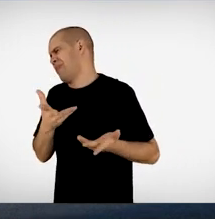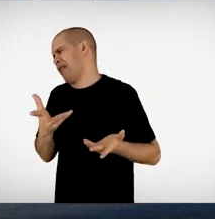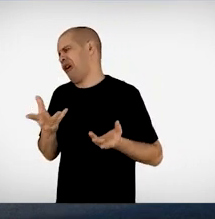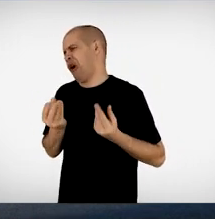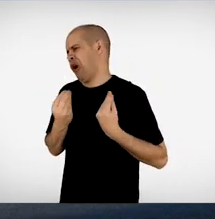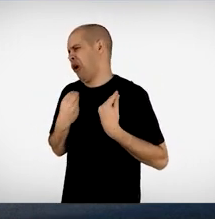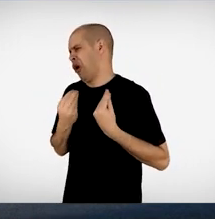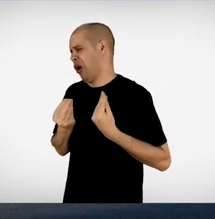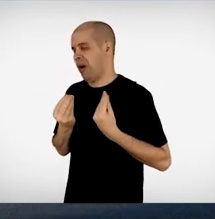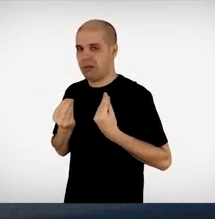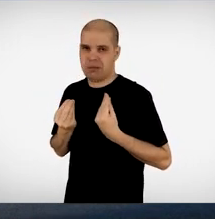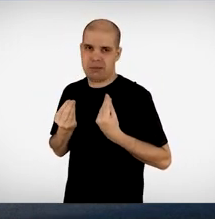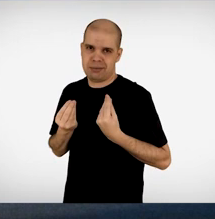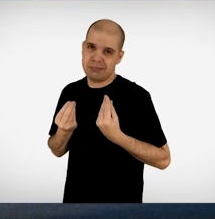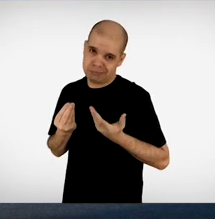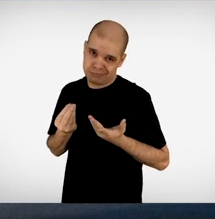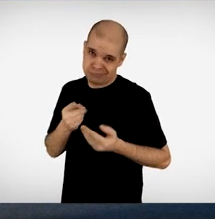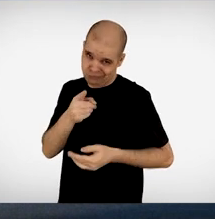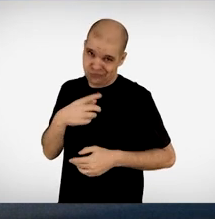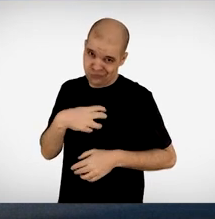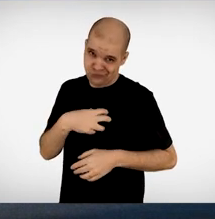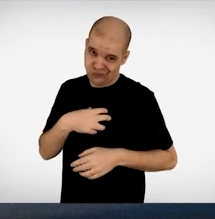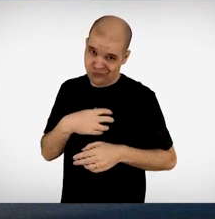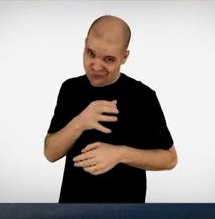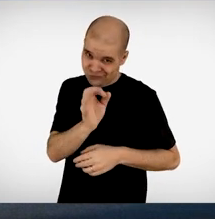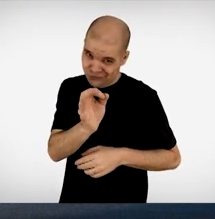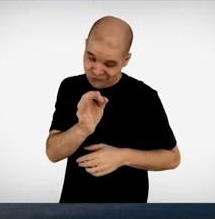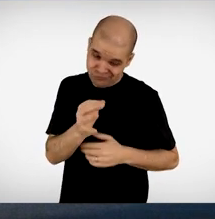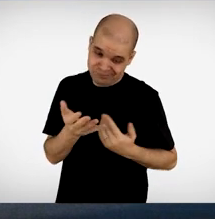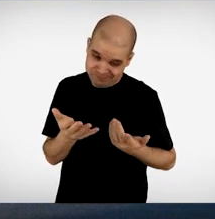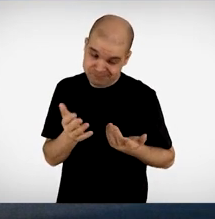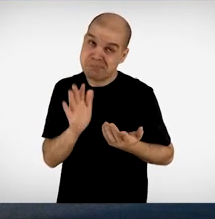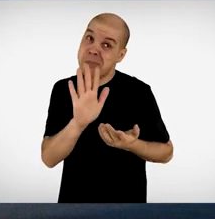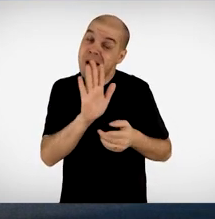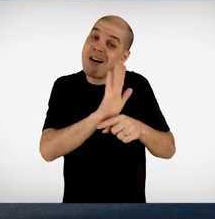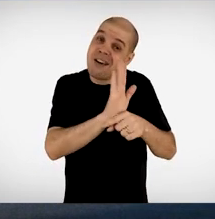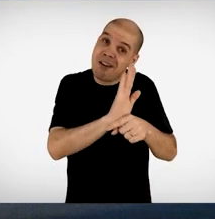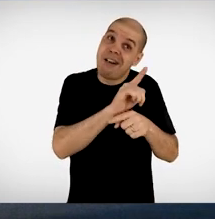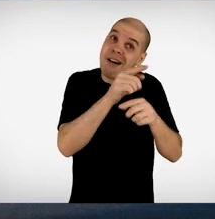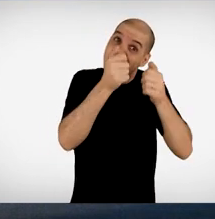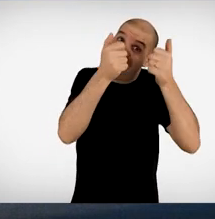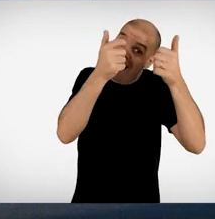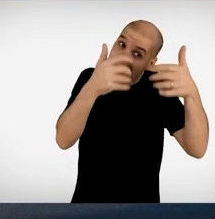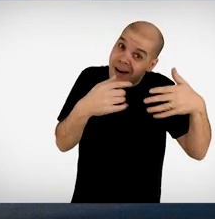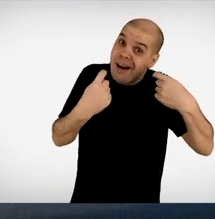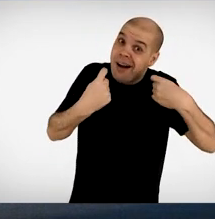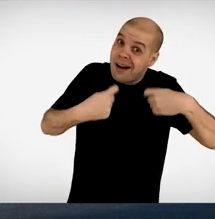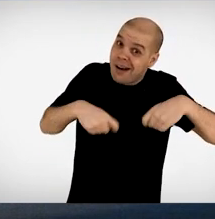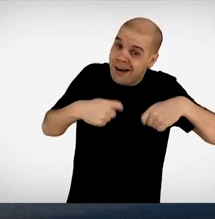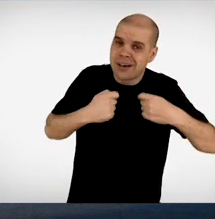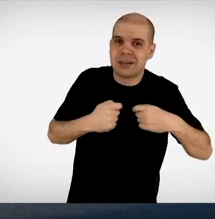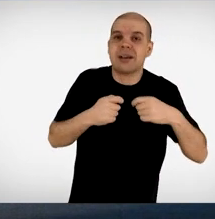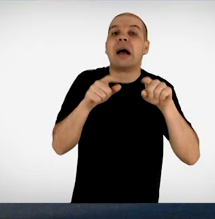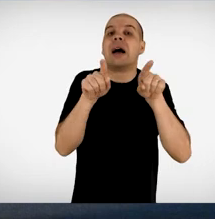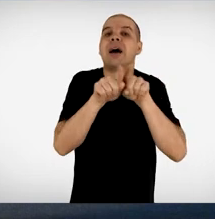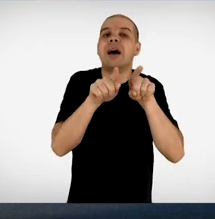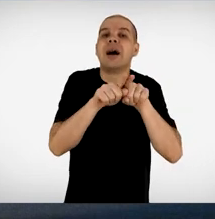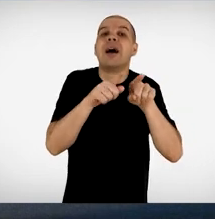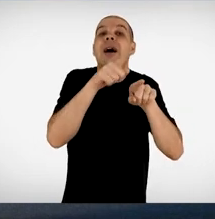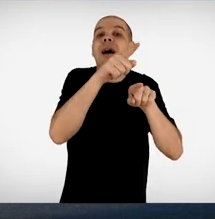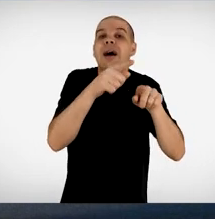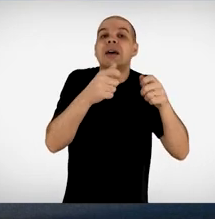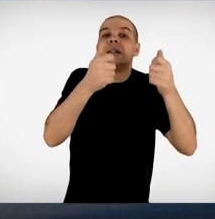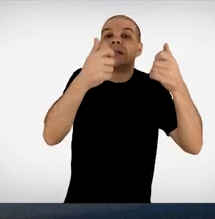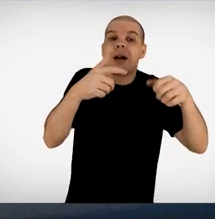forma, o filme fala sobre o que ele vai falar, sobre o tempo. O tempo na vida da Julie e um tempo